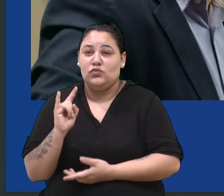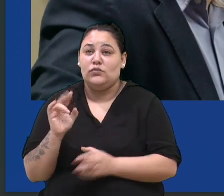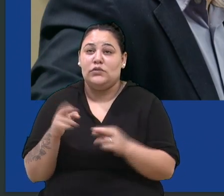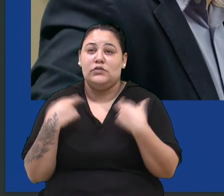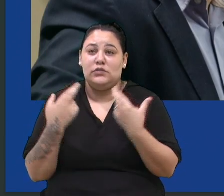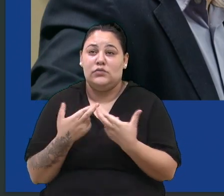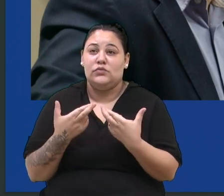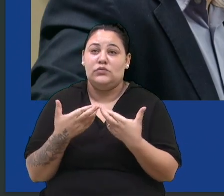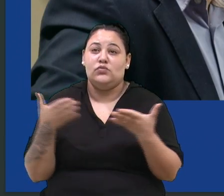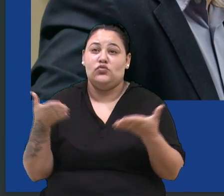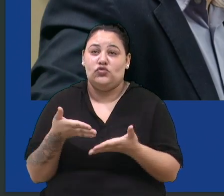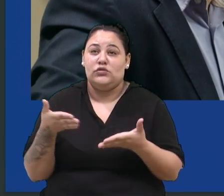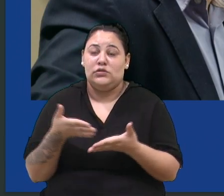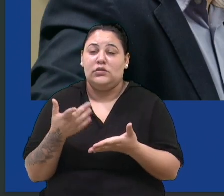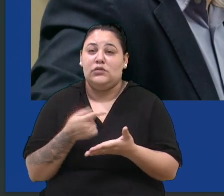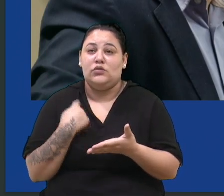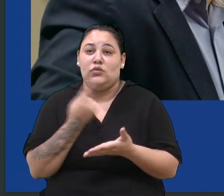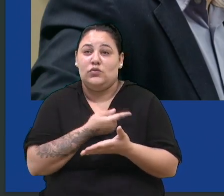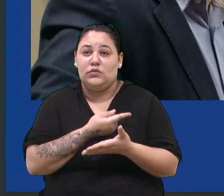já